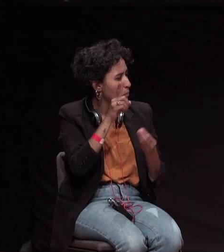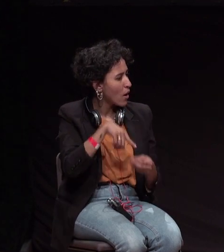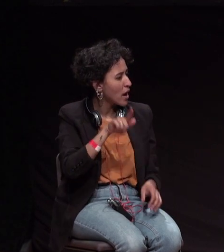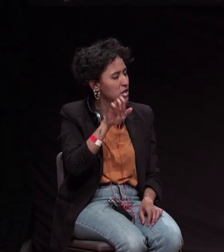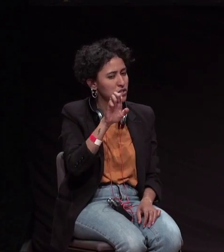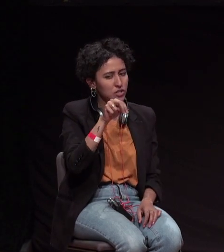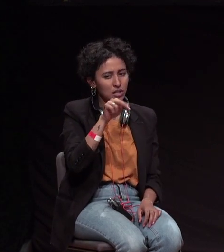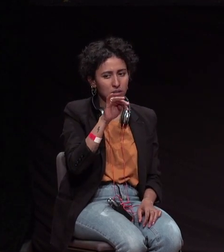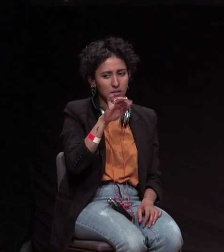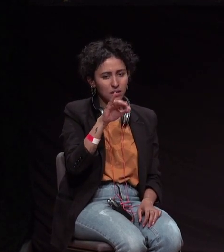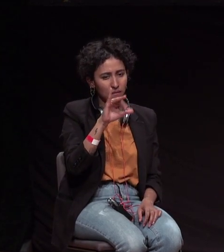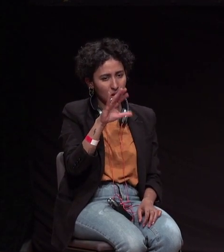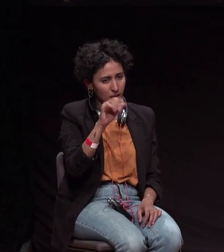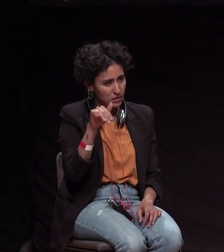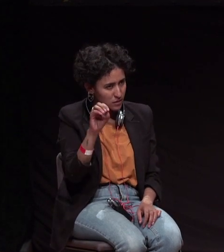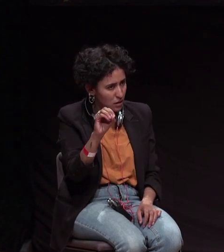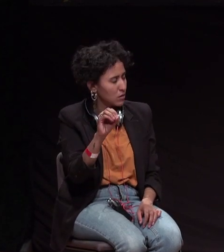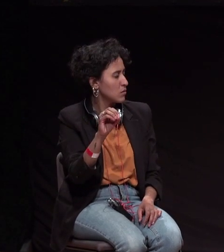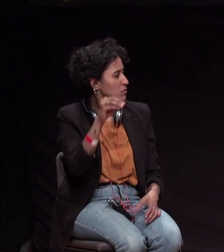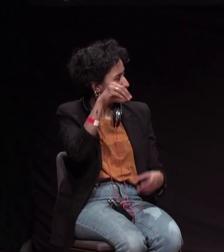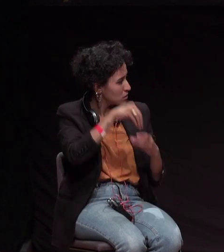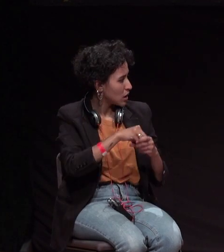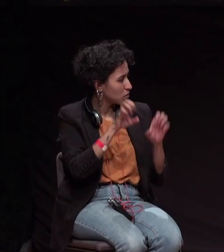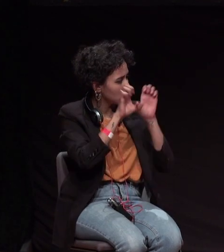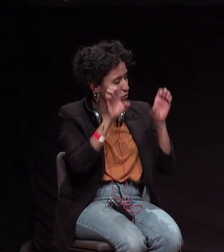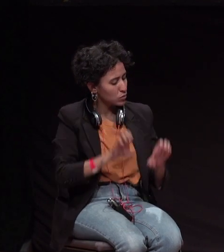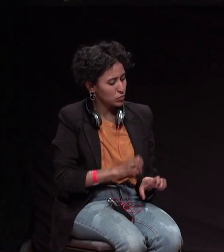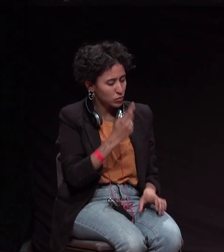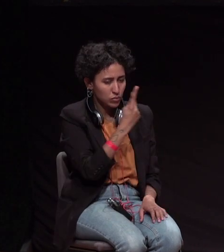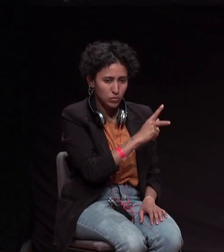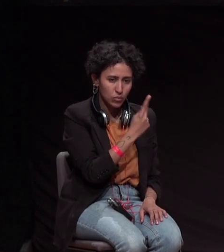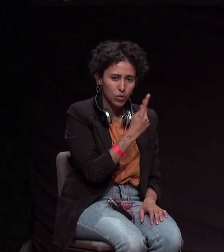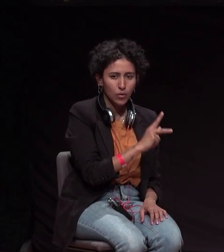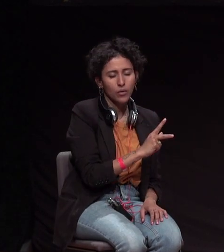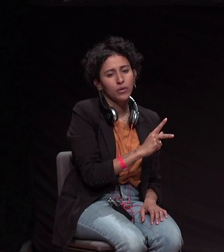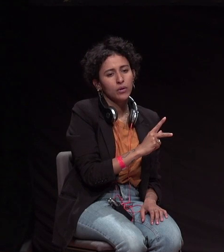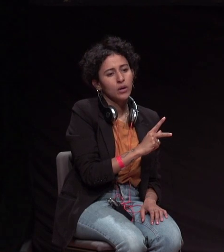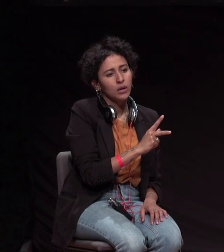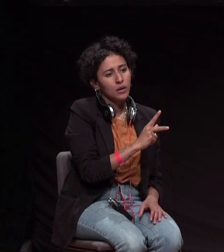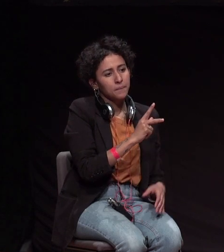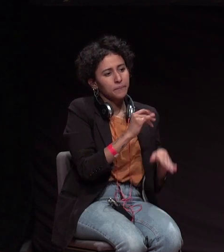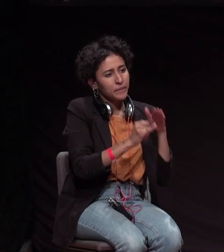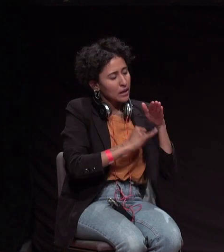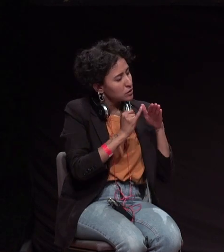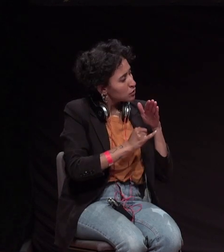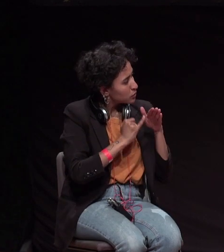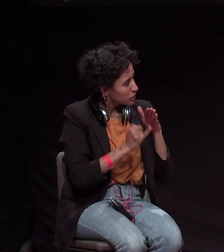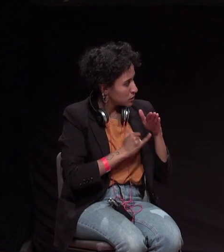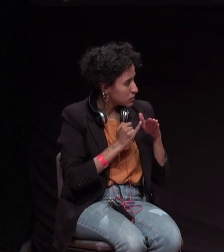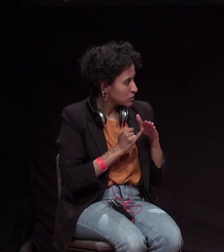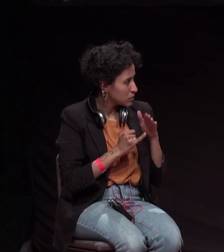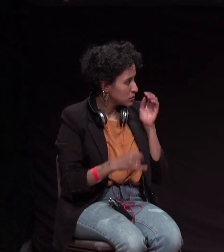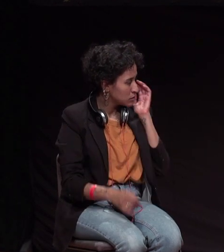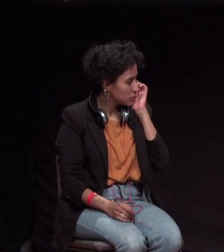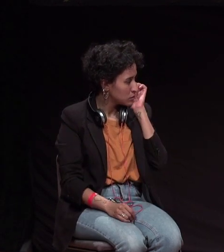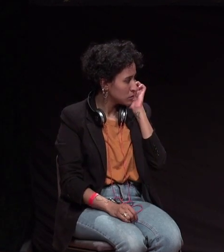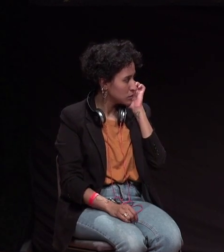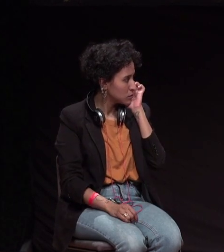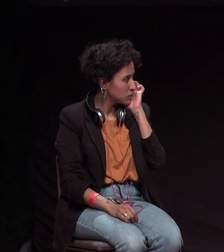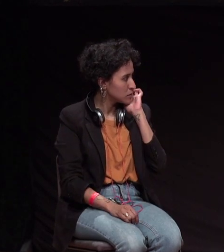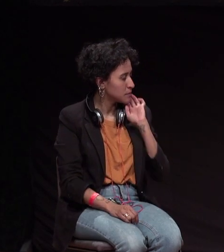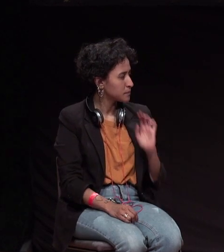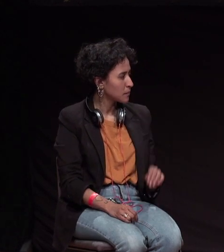gentrificação nesse questionamento dessa estrutura da qual as instituições, enfim, colaboram.